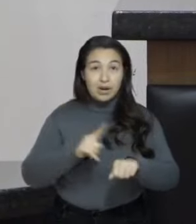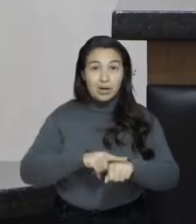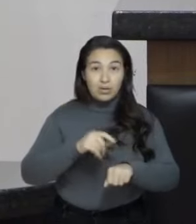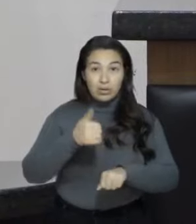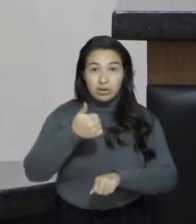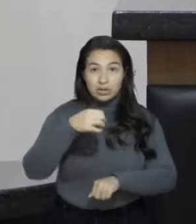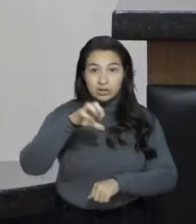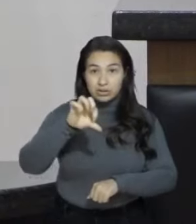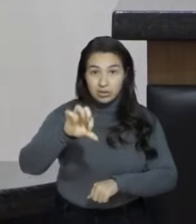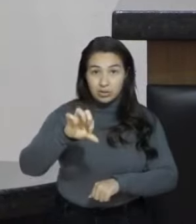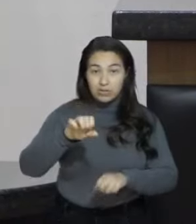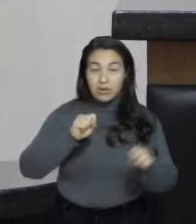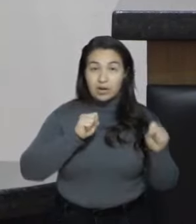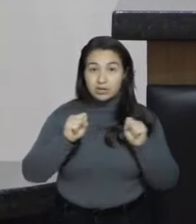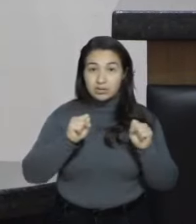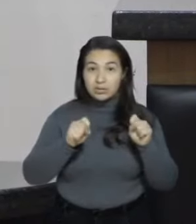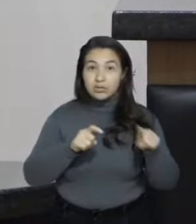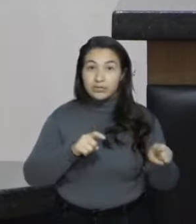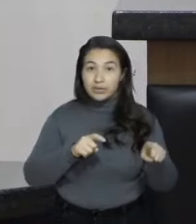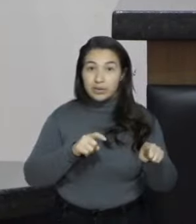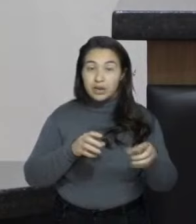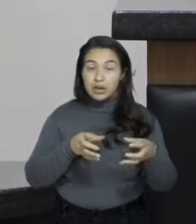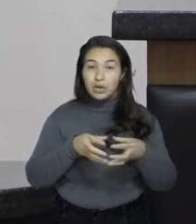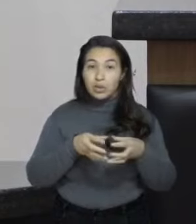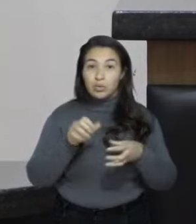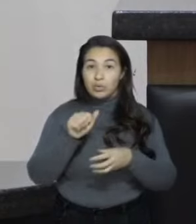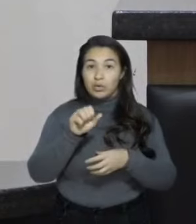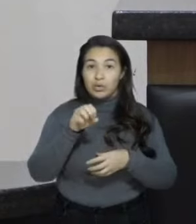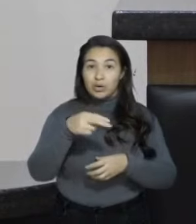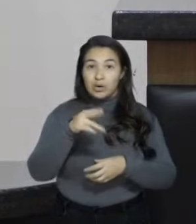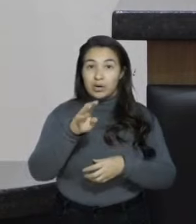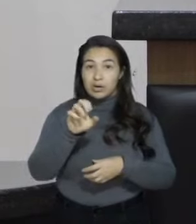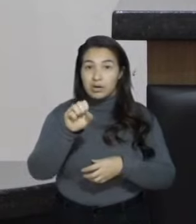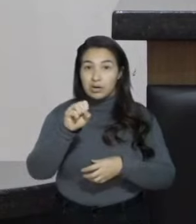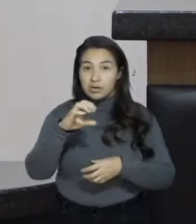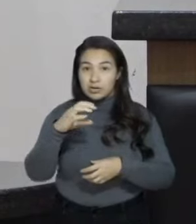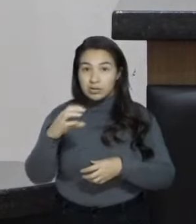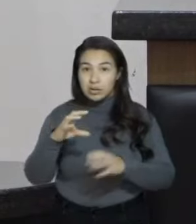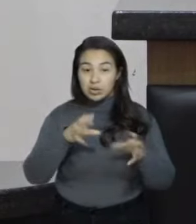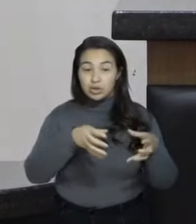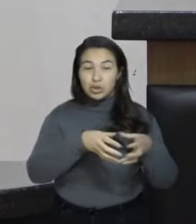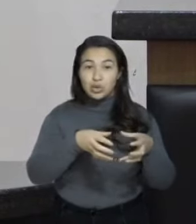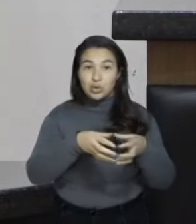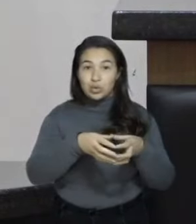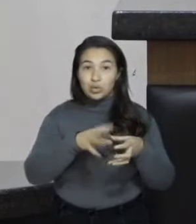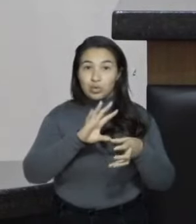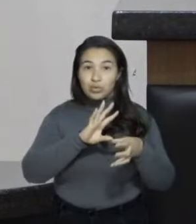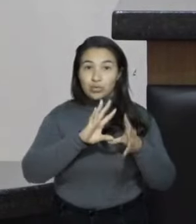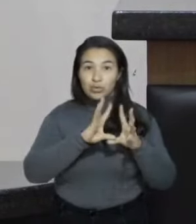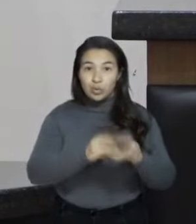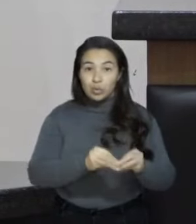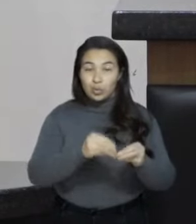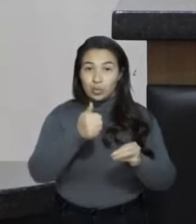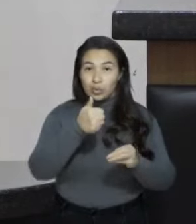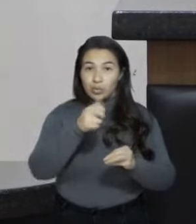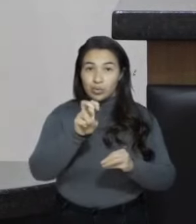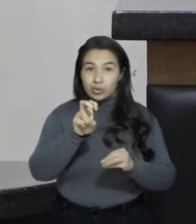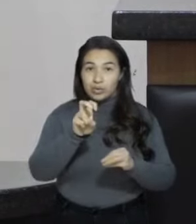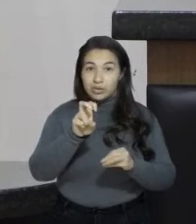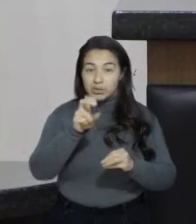associação do Extremo Sul Catarinense composta por 15 prefeituras 15 municípios estará fazendo uma reunião